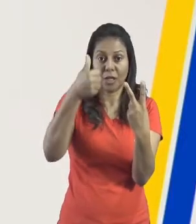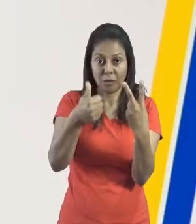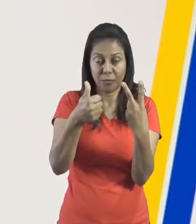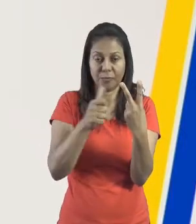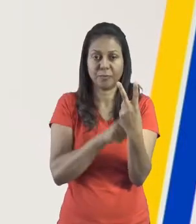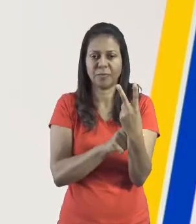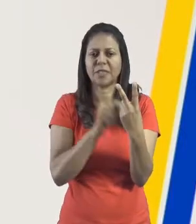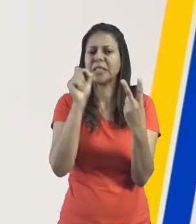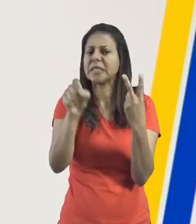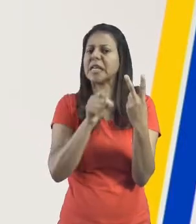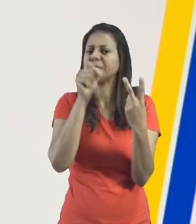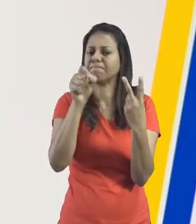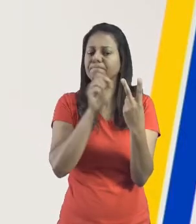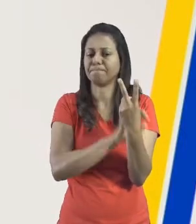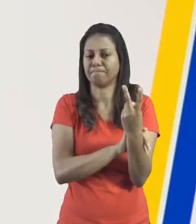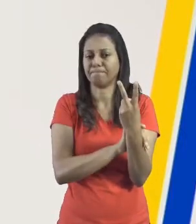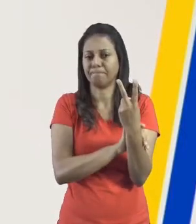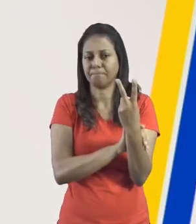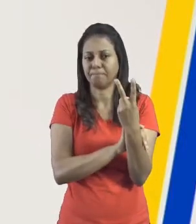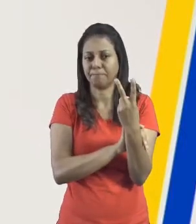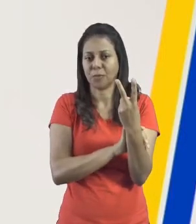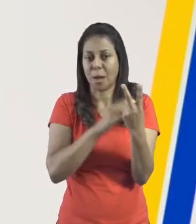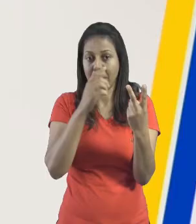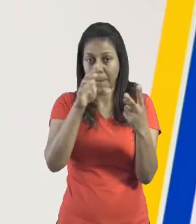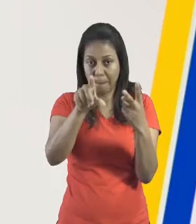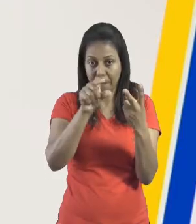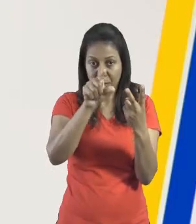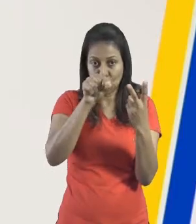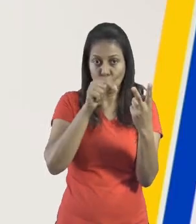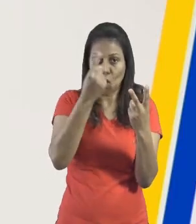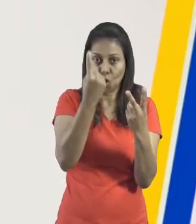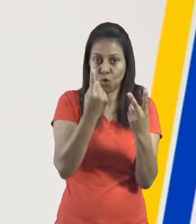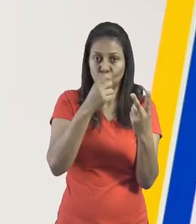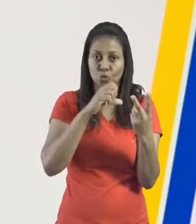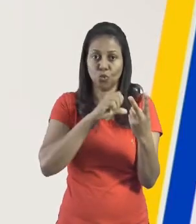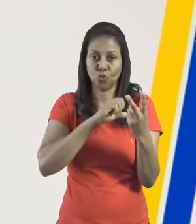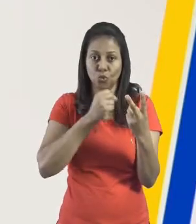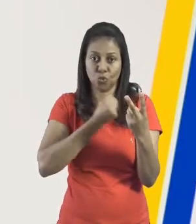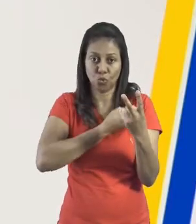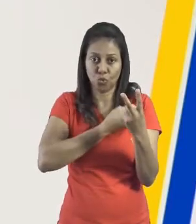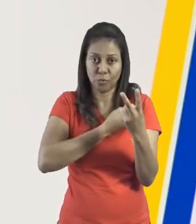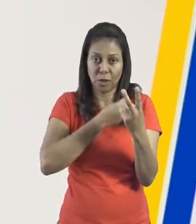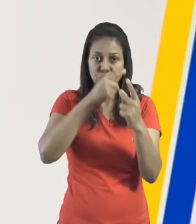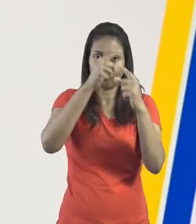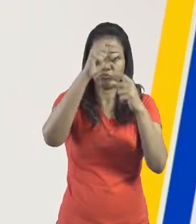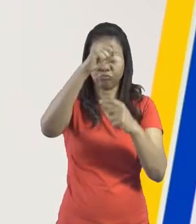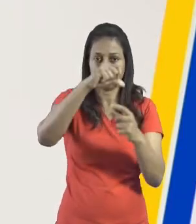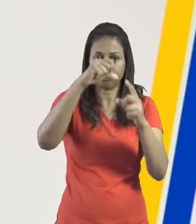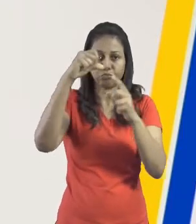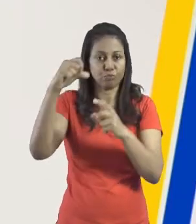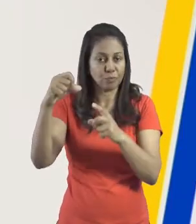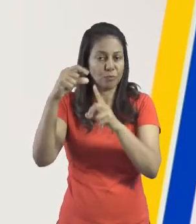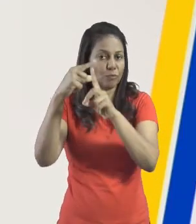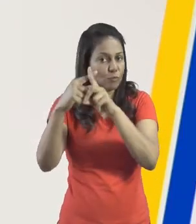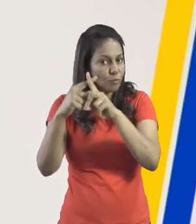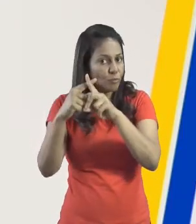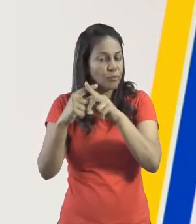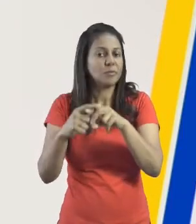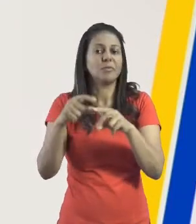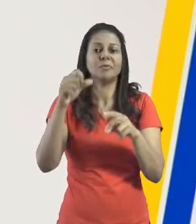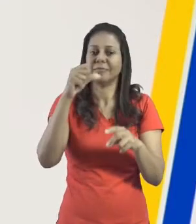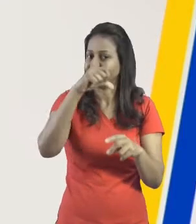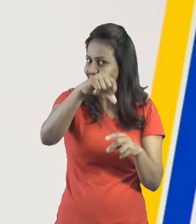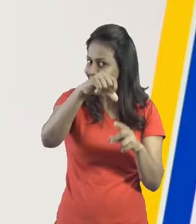Que valores são esses? Você pega um número multiplicado por ele mesmo que deu 81. Se você pensou em